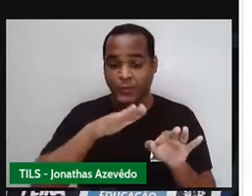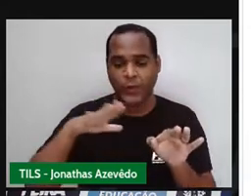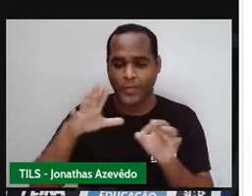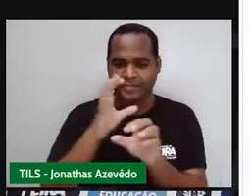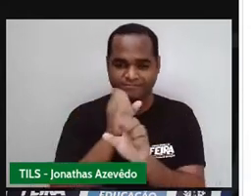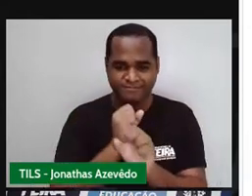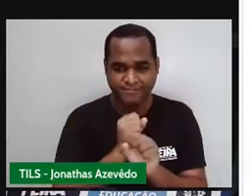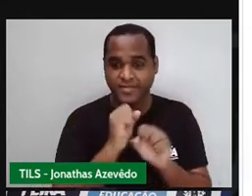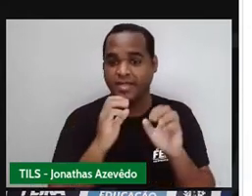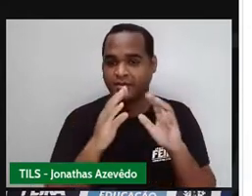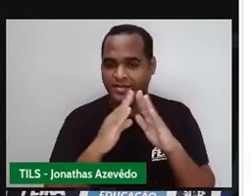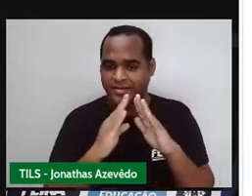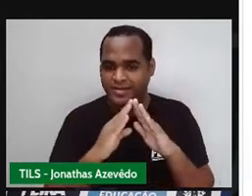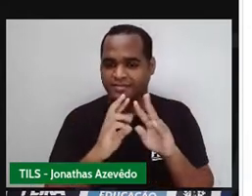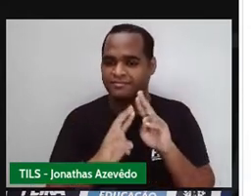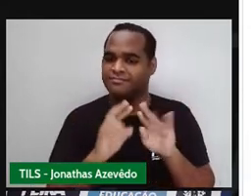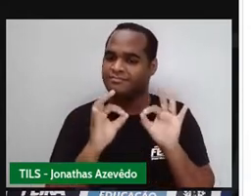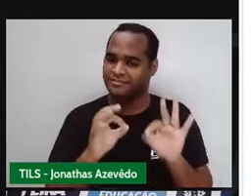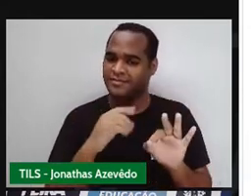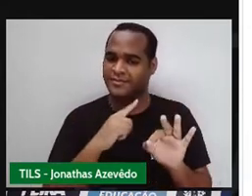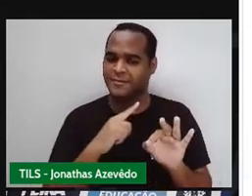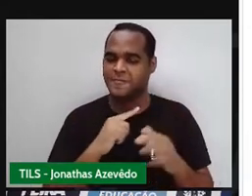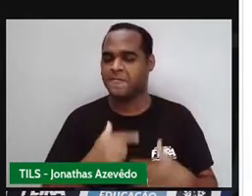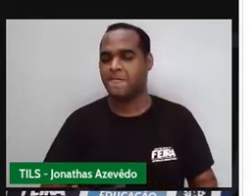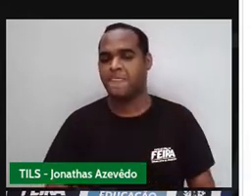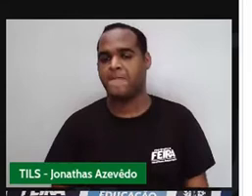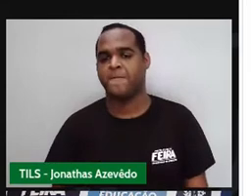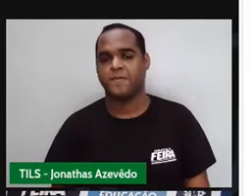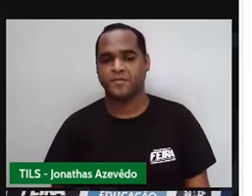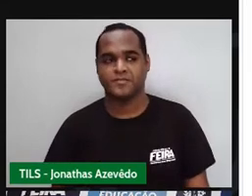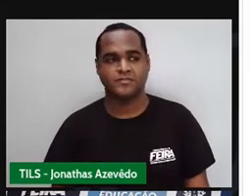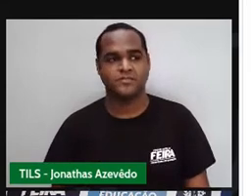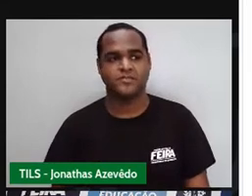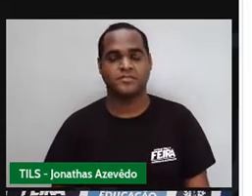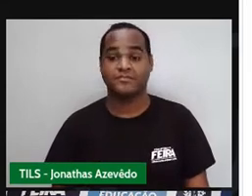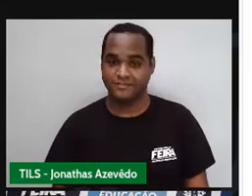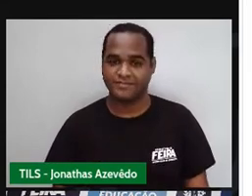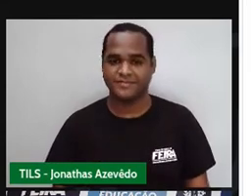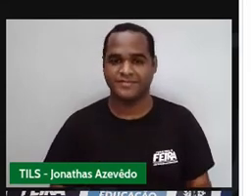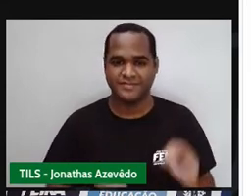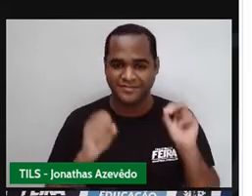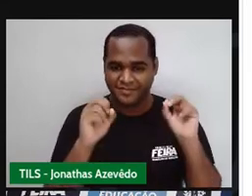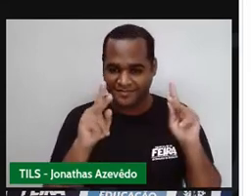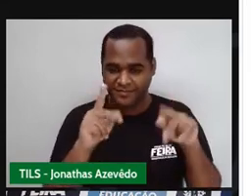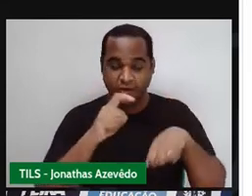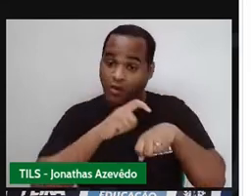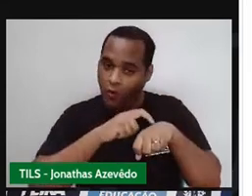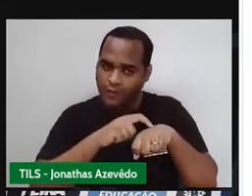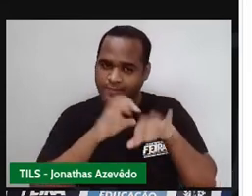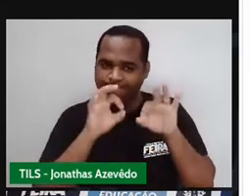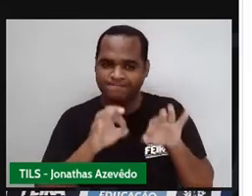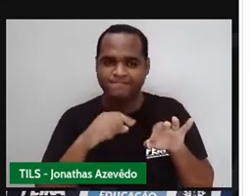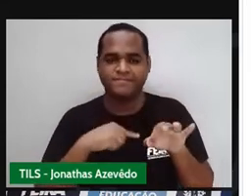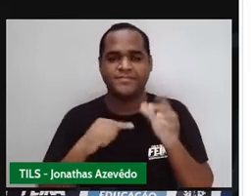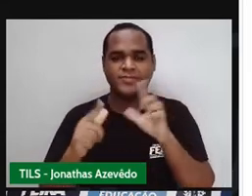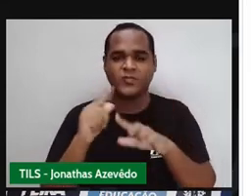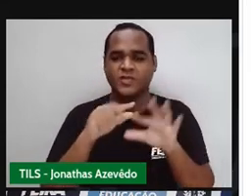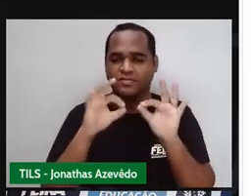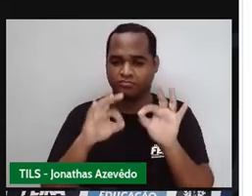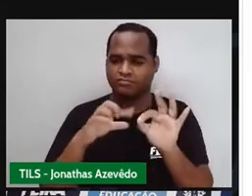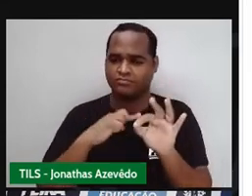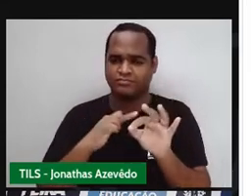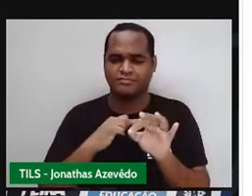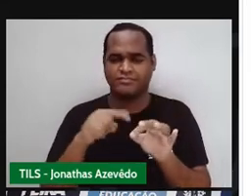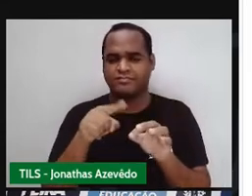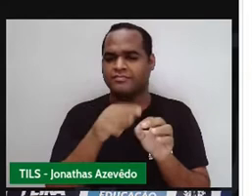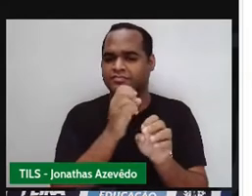da casa tá Que belezinha te dando um tempo para que você faça isso então eu já